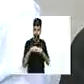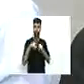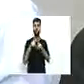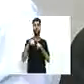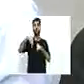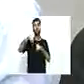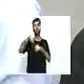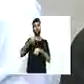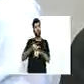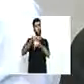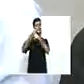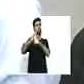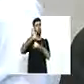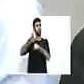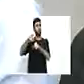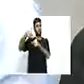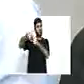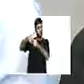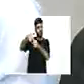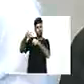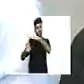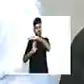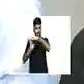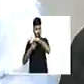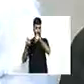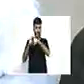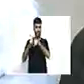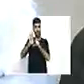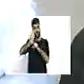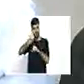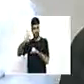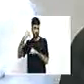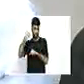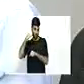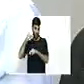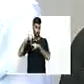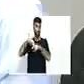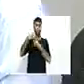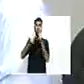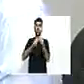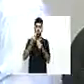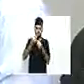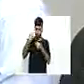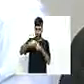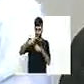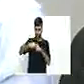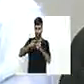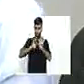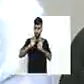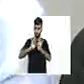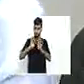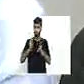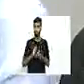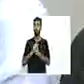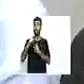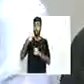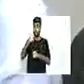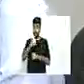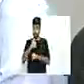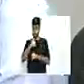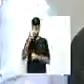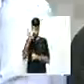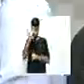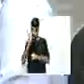ganhando prêmios da Petrobras do Banco do Brasil e o modelo de lá ao ponto até que eu tenho